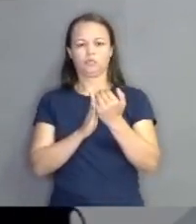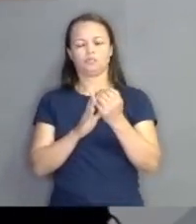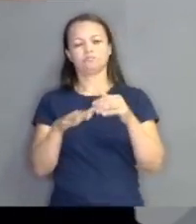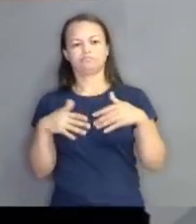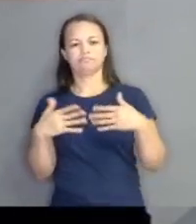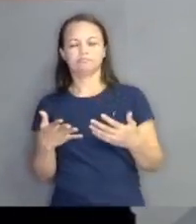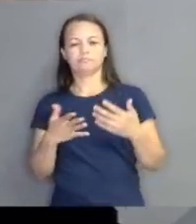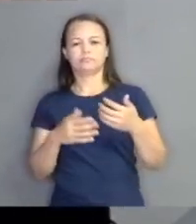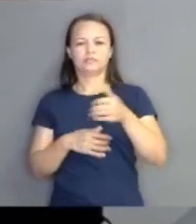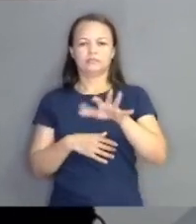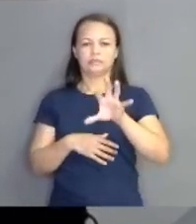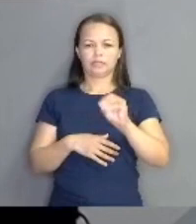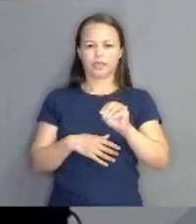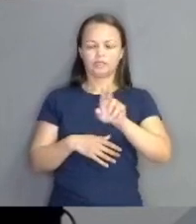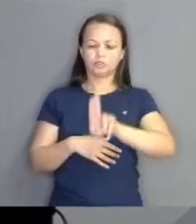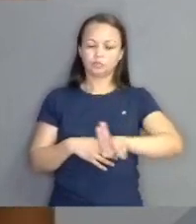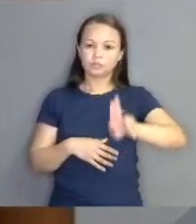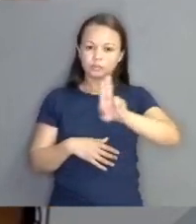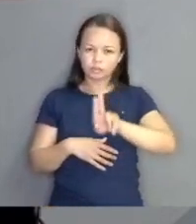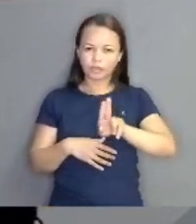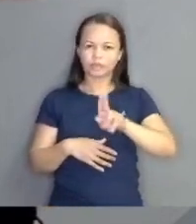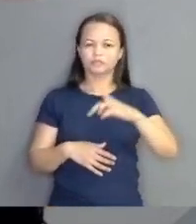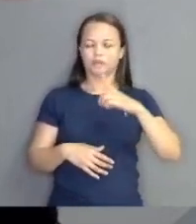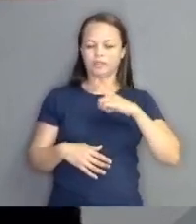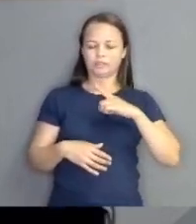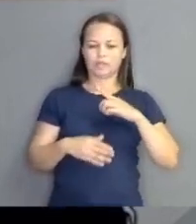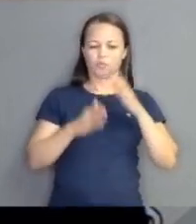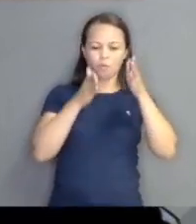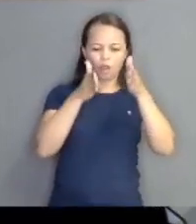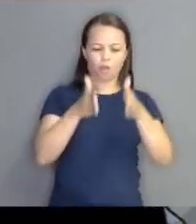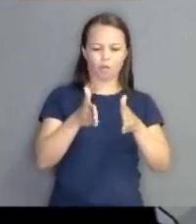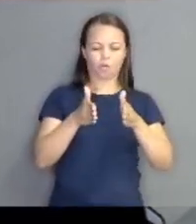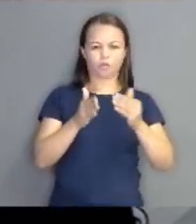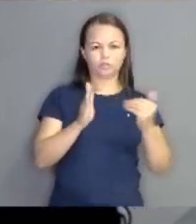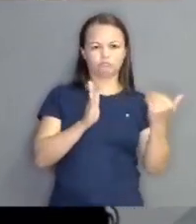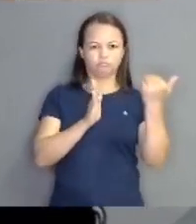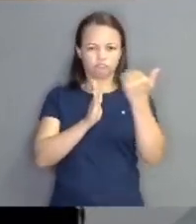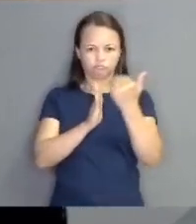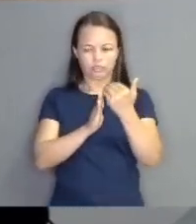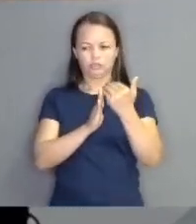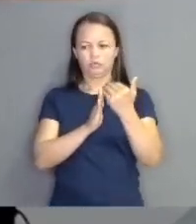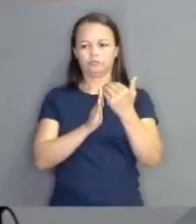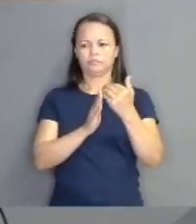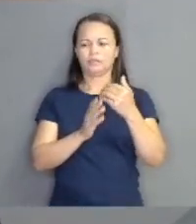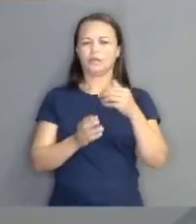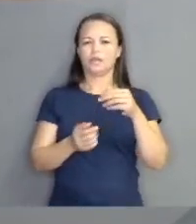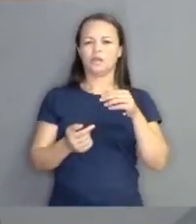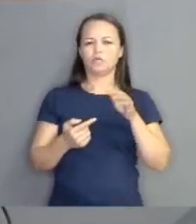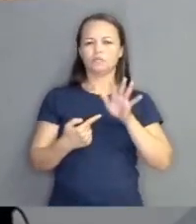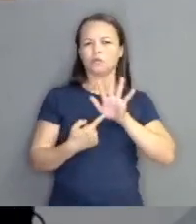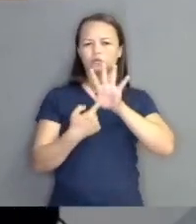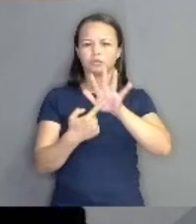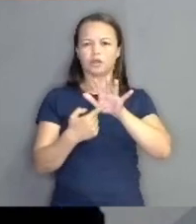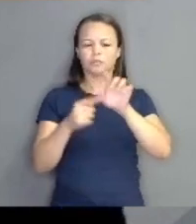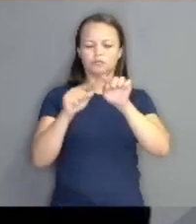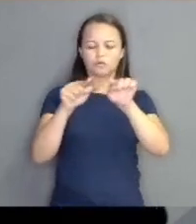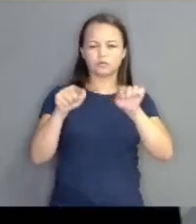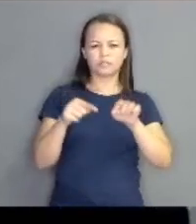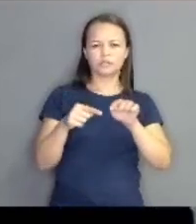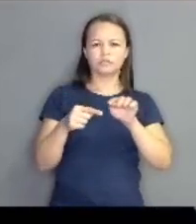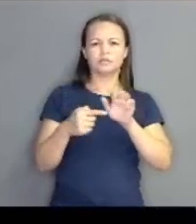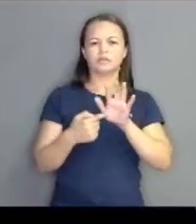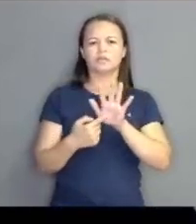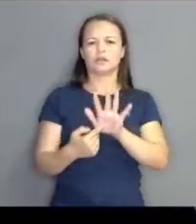vai ter uma ordem superior. Eu trouxe aqui essa classe aqui, 10 unidades simples, para a